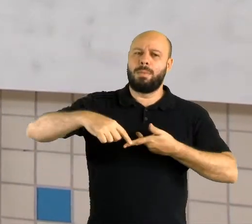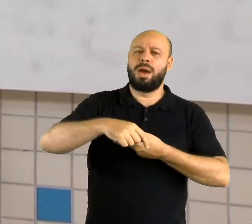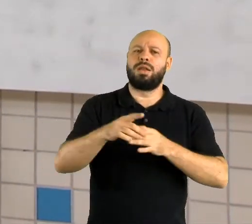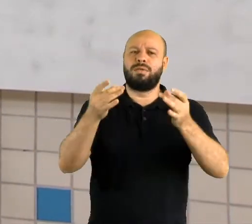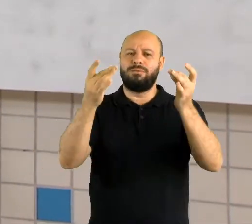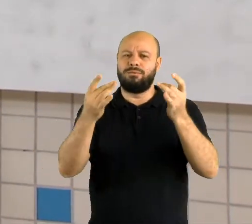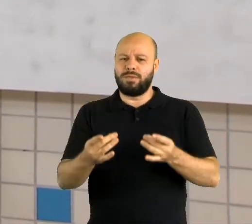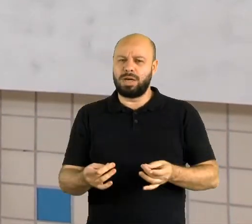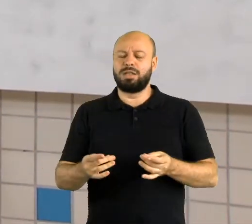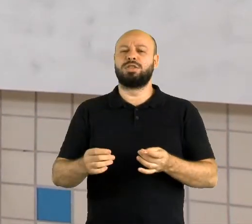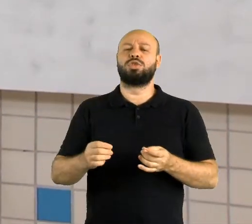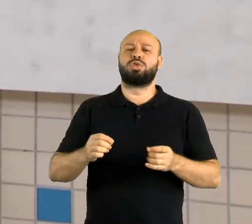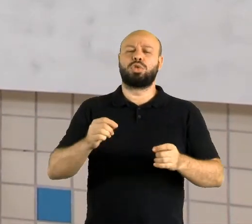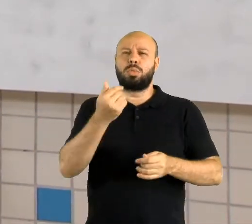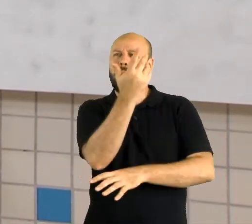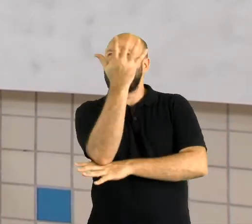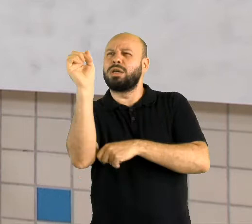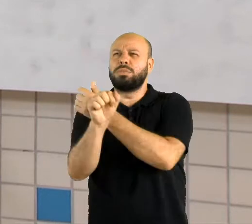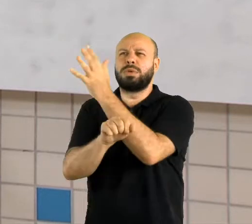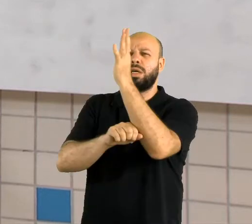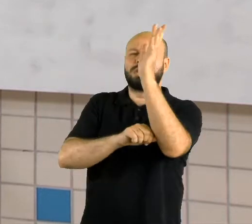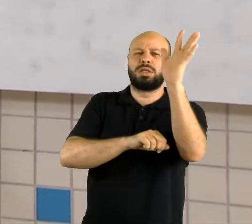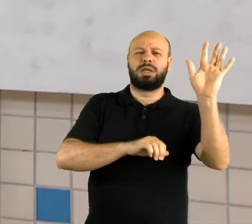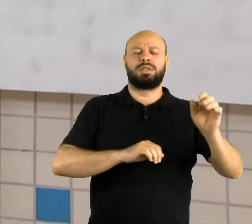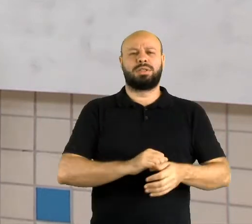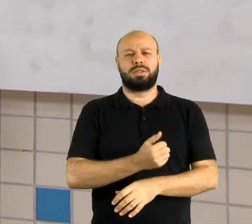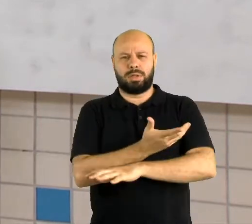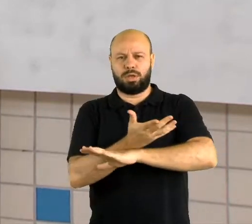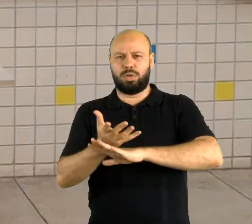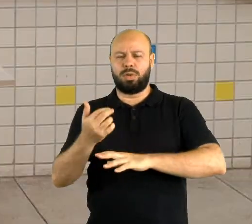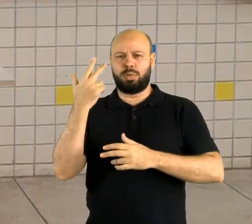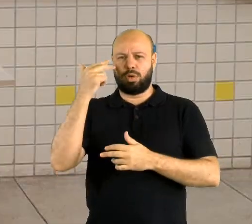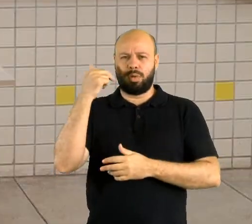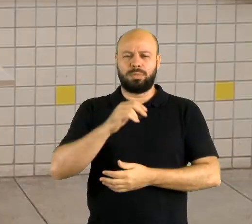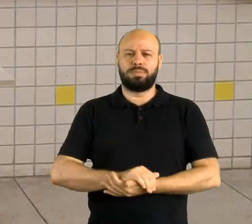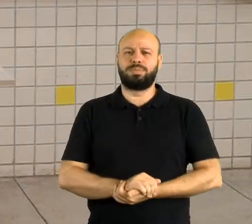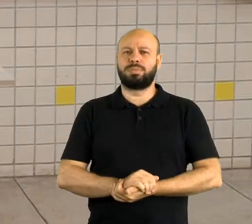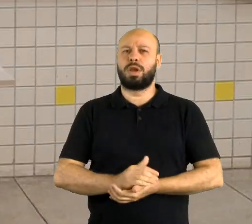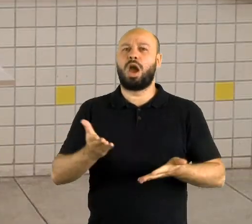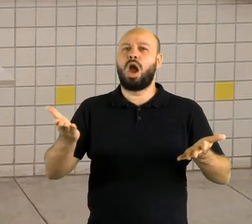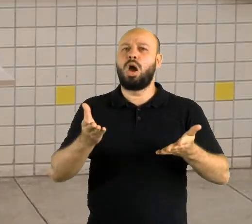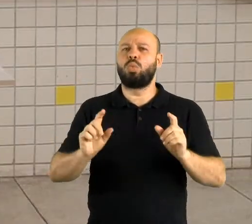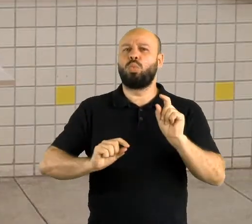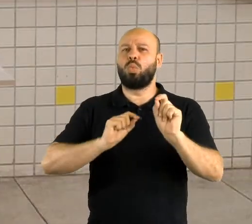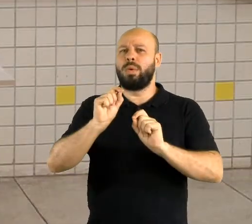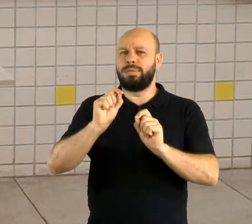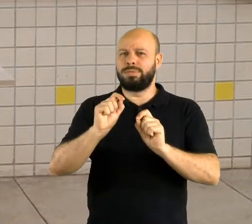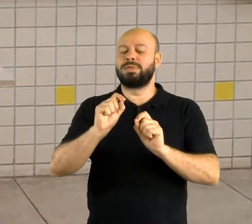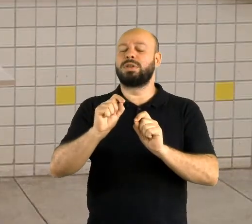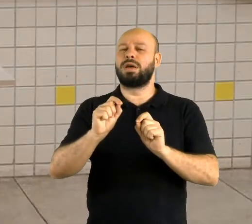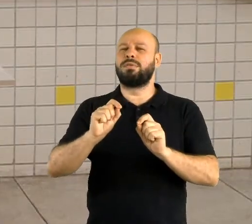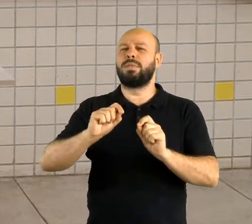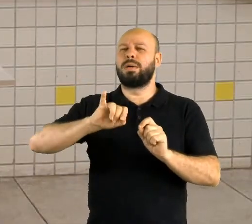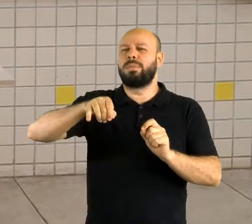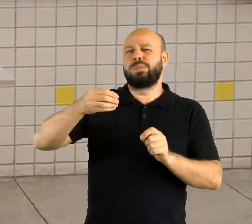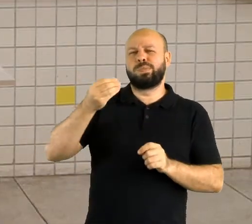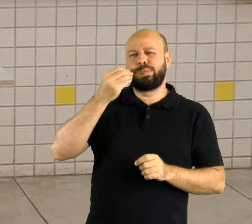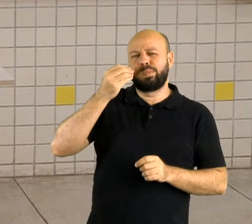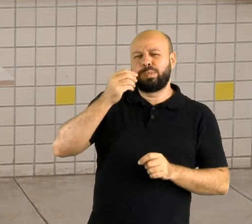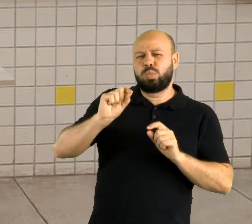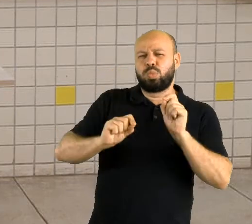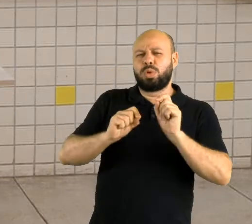uma determinada paisagem. Na aula de hoje, você vai ter a oportunidade de conhecer alguns